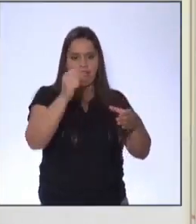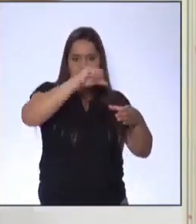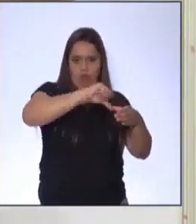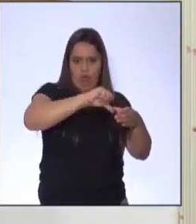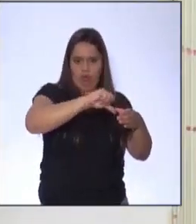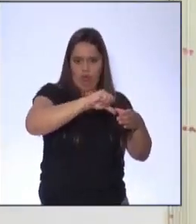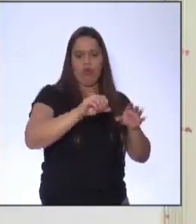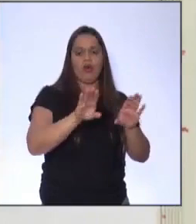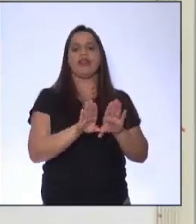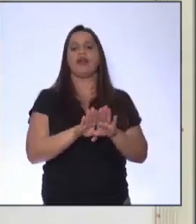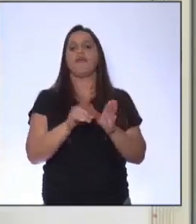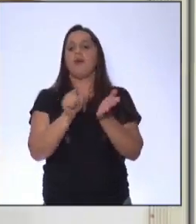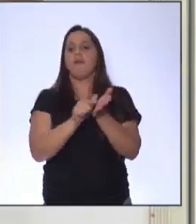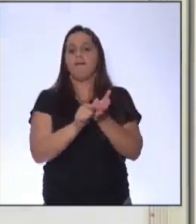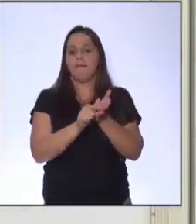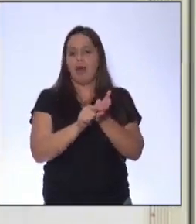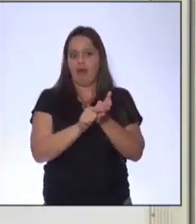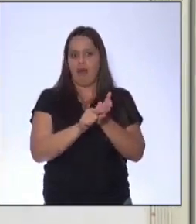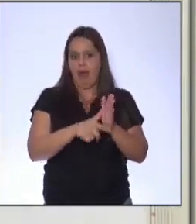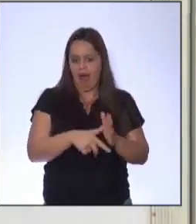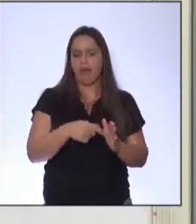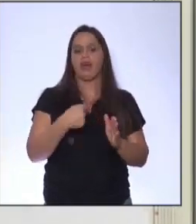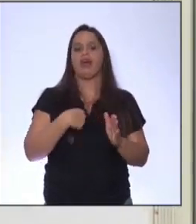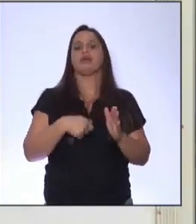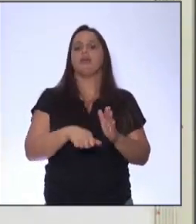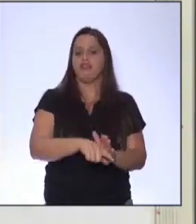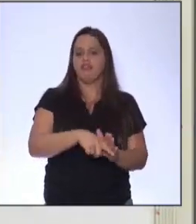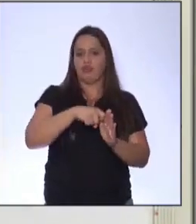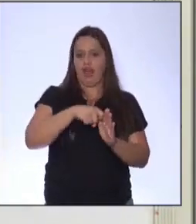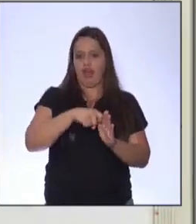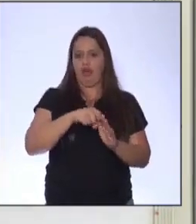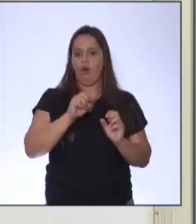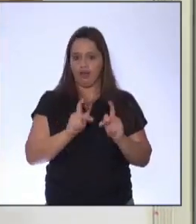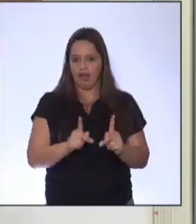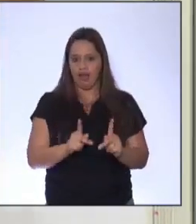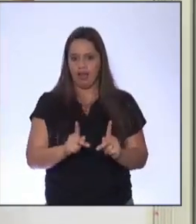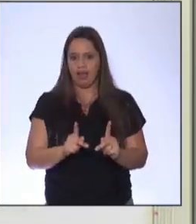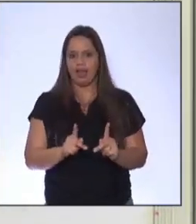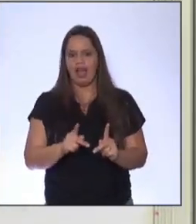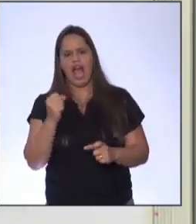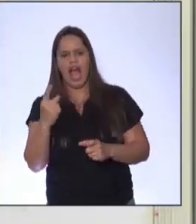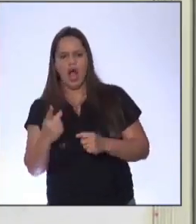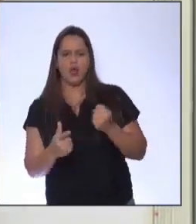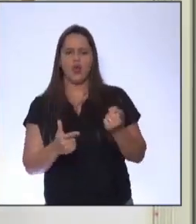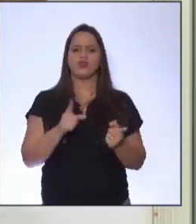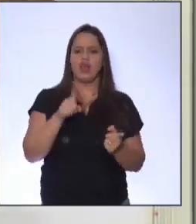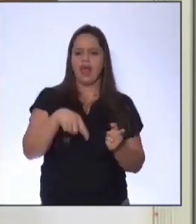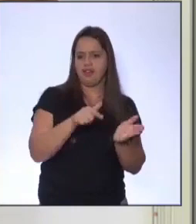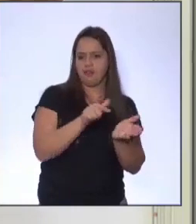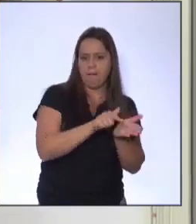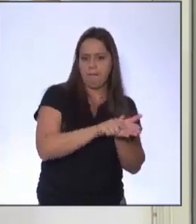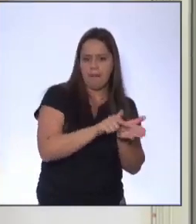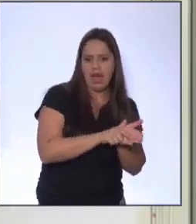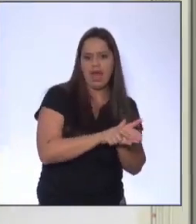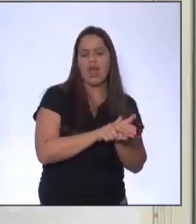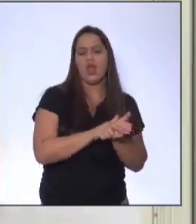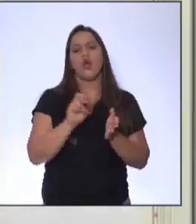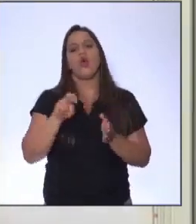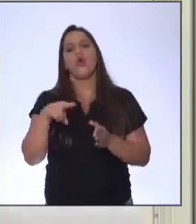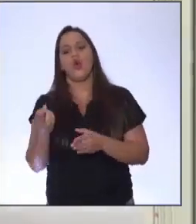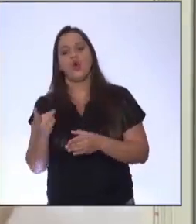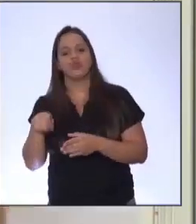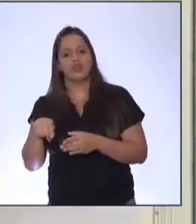papel filtro. Ou até, alguns são feitos de papel, ou